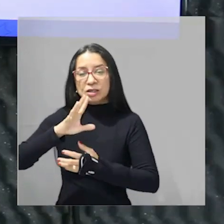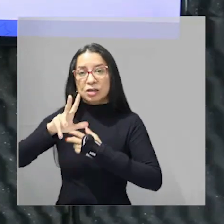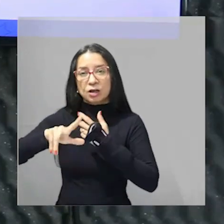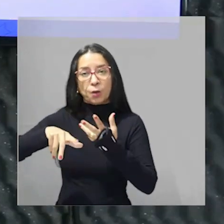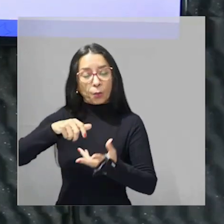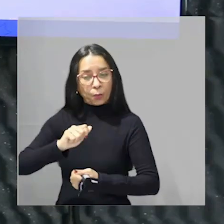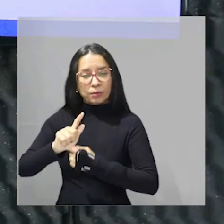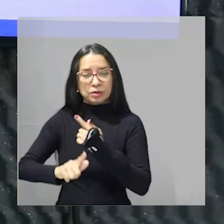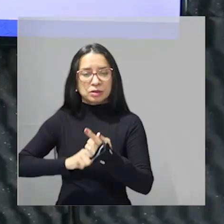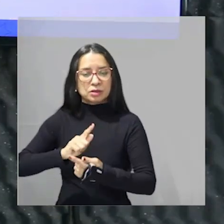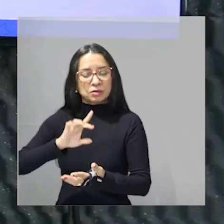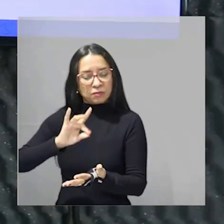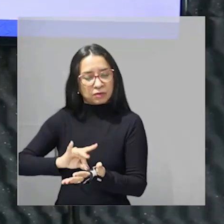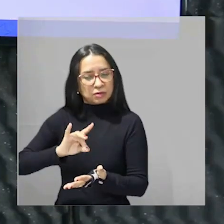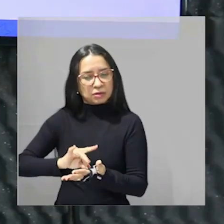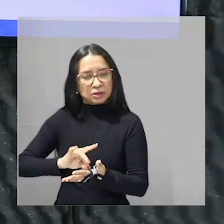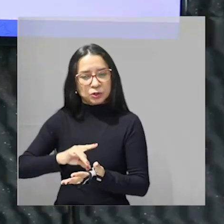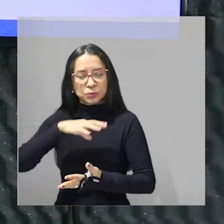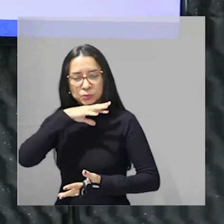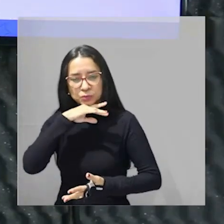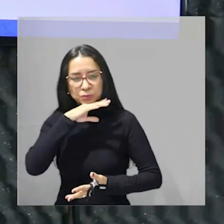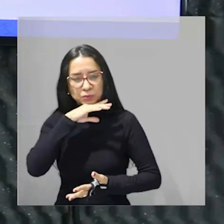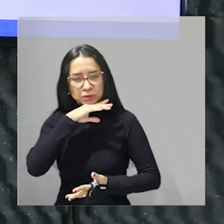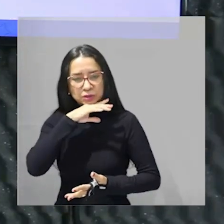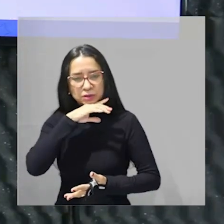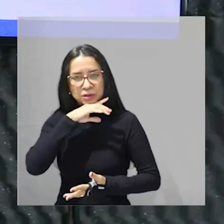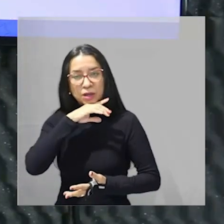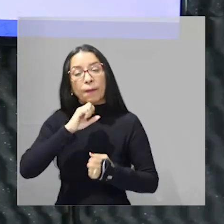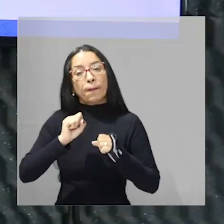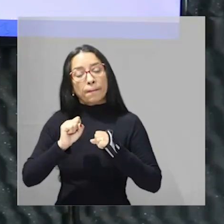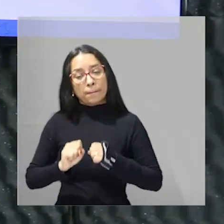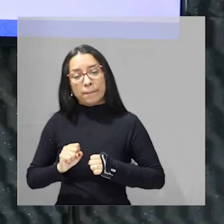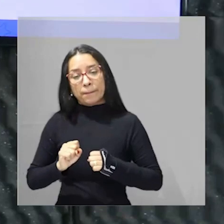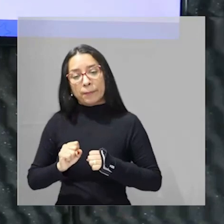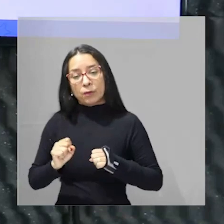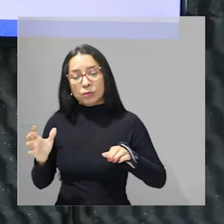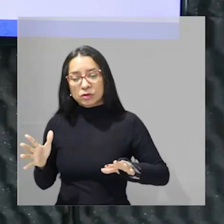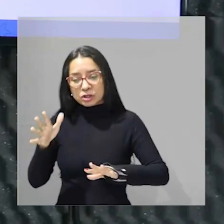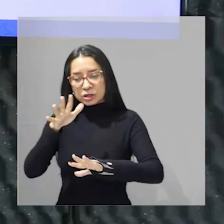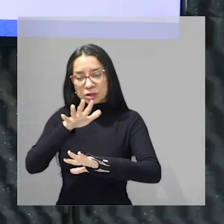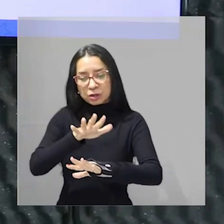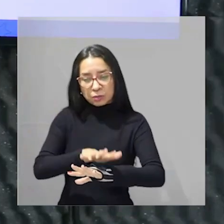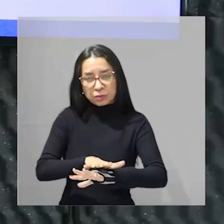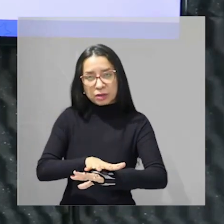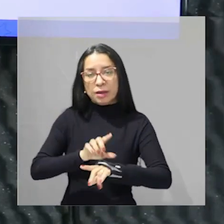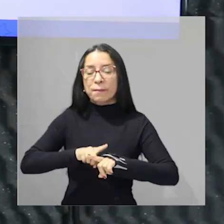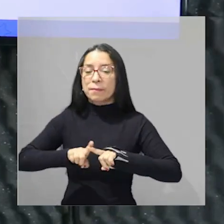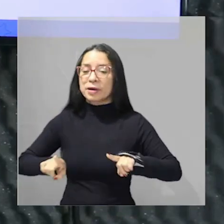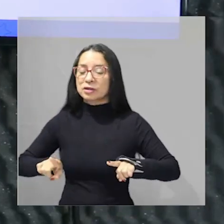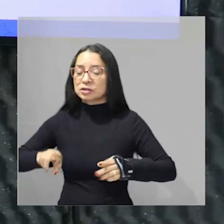é um processo que inclui, mas ao mesmo tempo pode te excluir. O